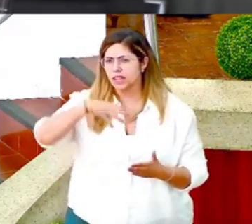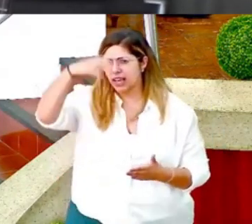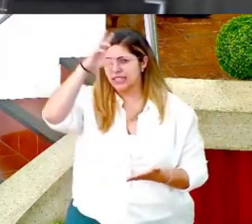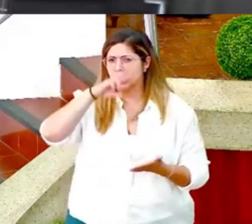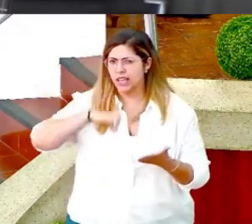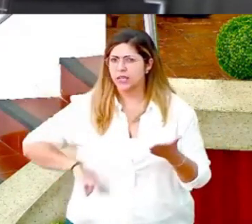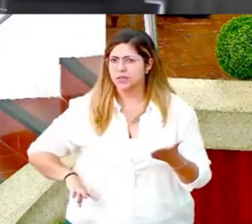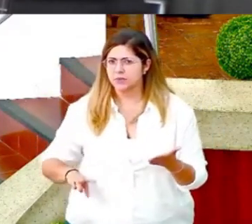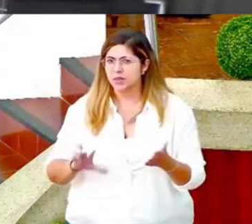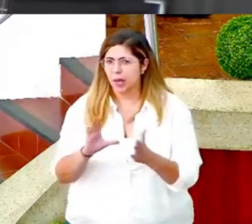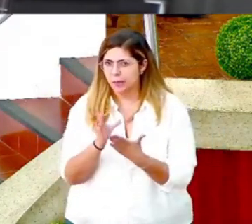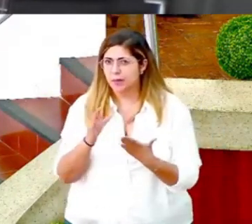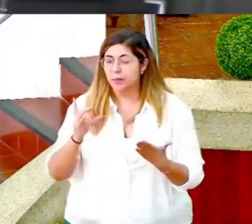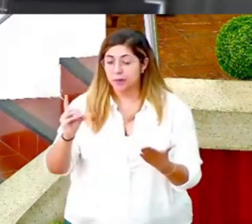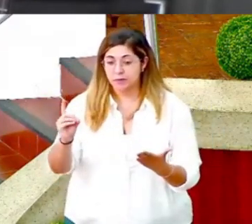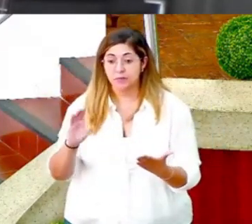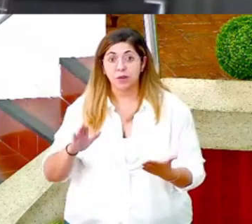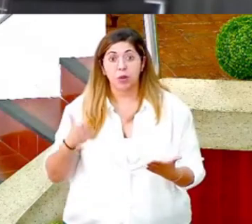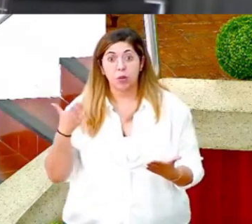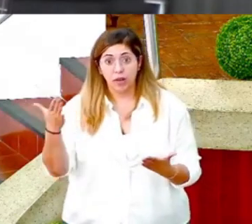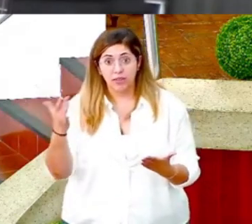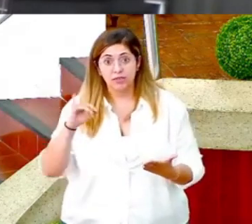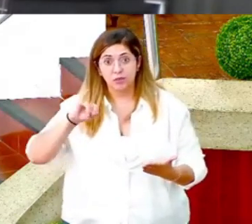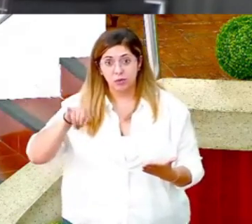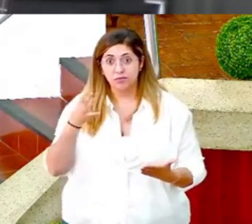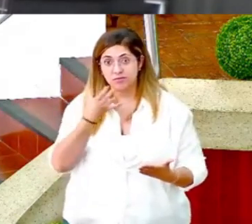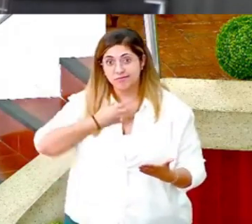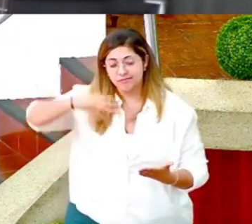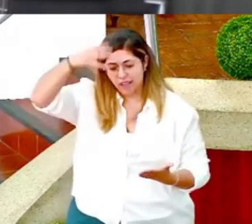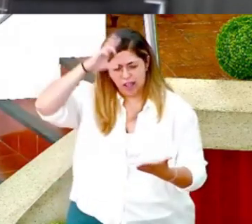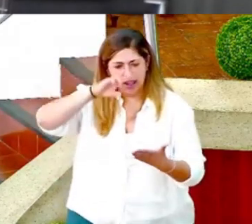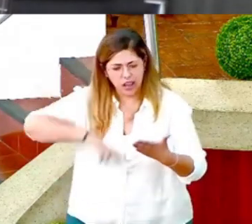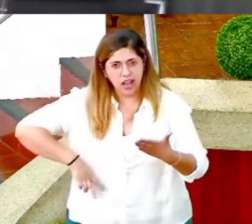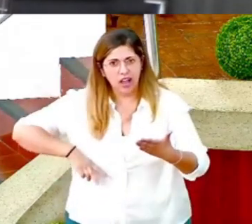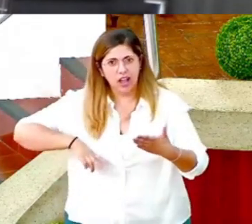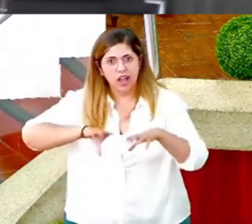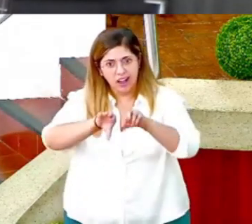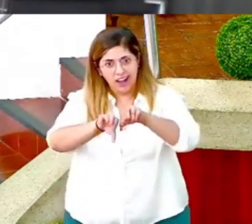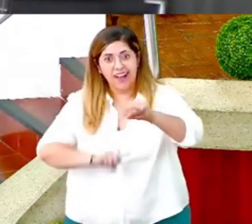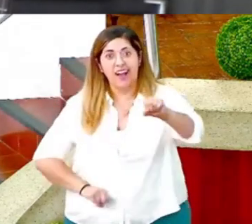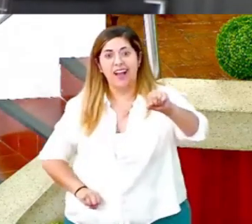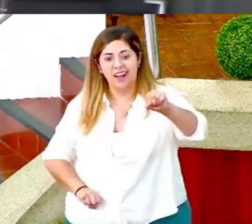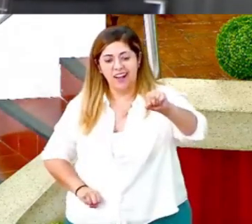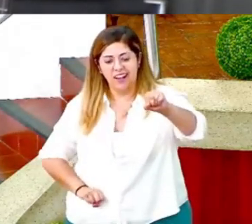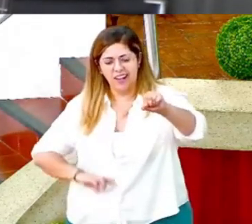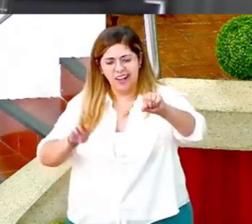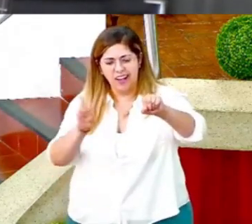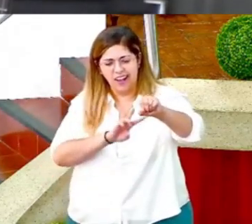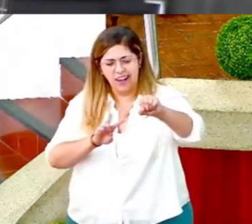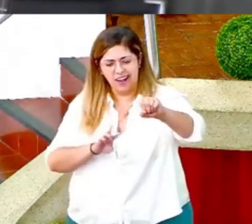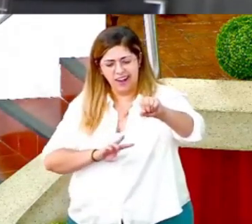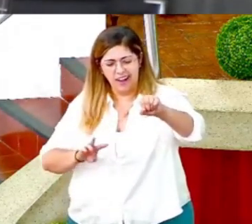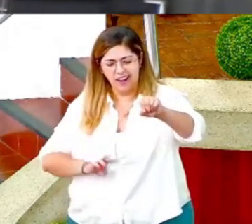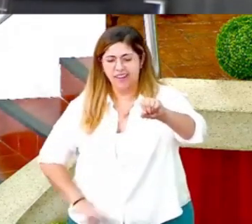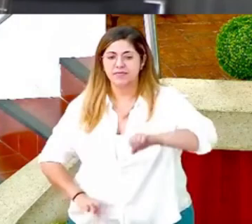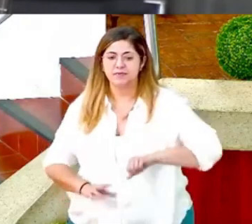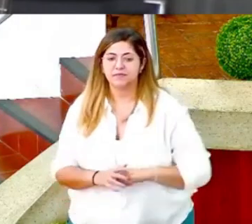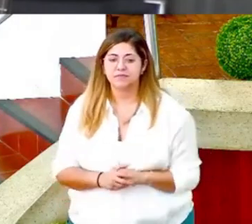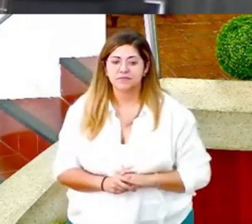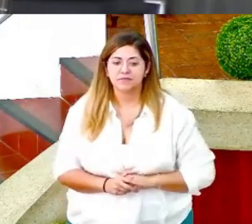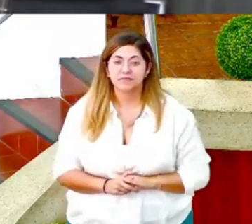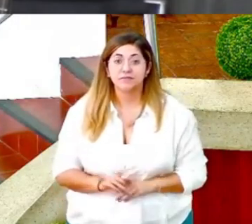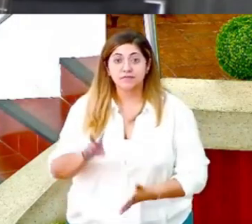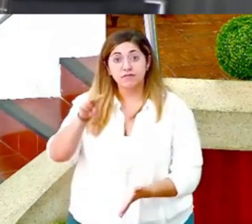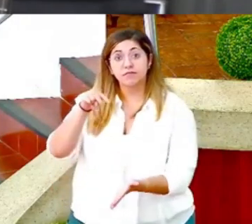Quando Josias lê o livro, e veja que ele lê esse livro de